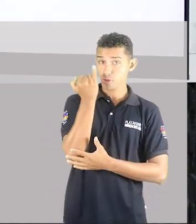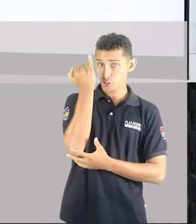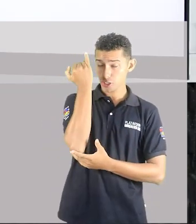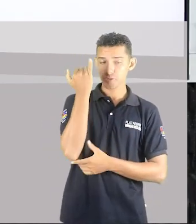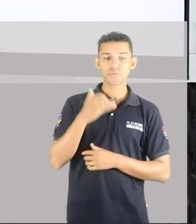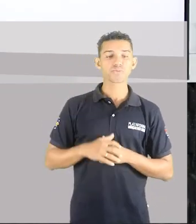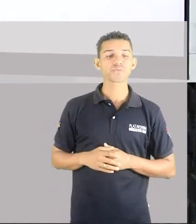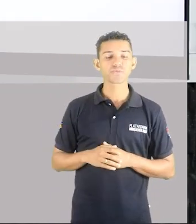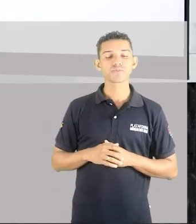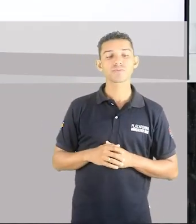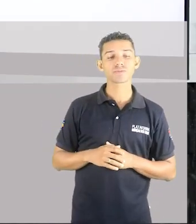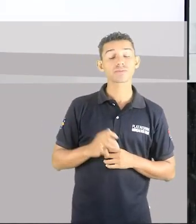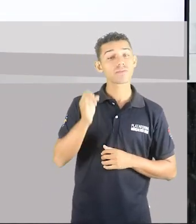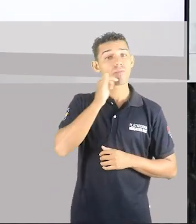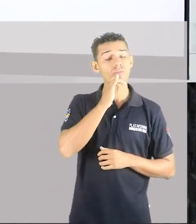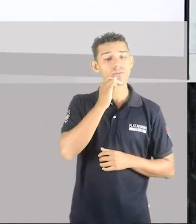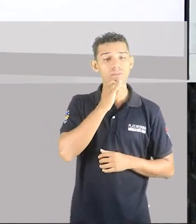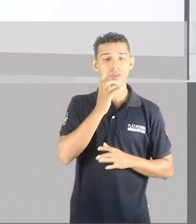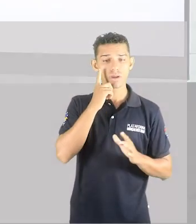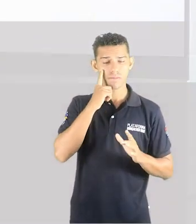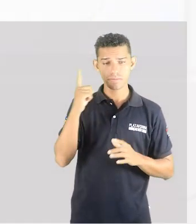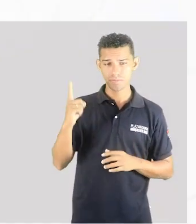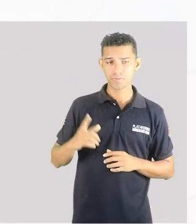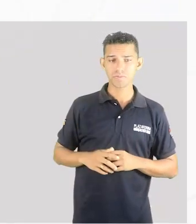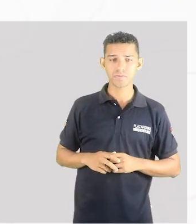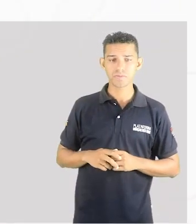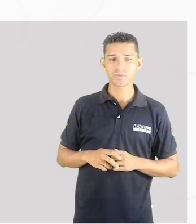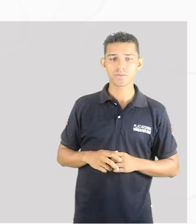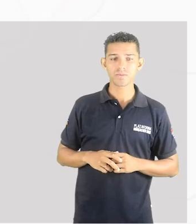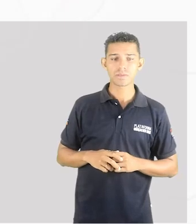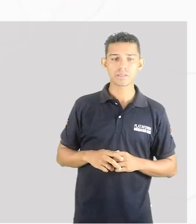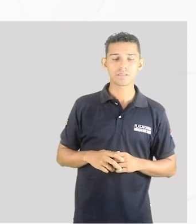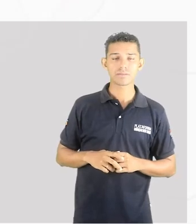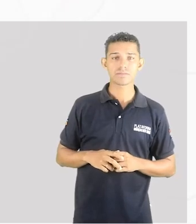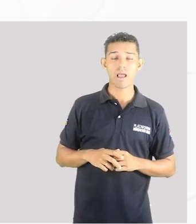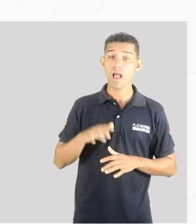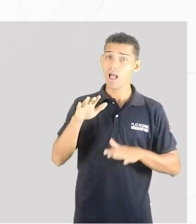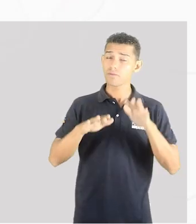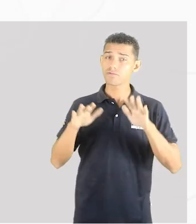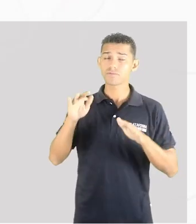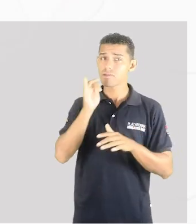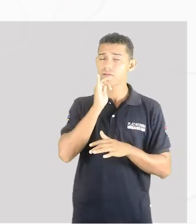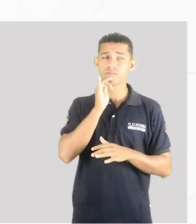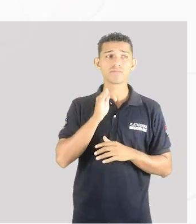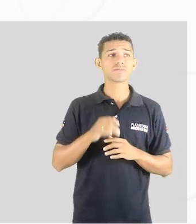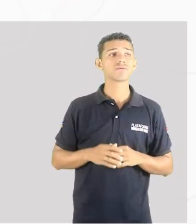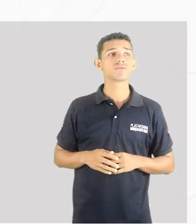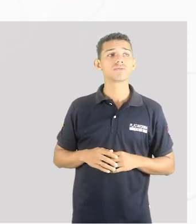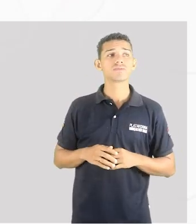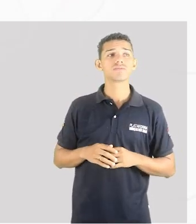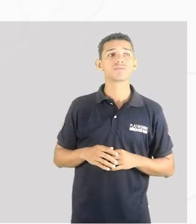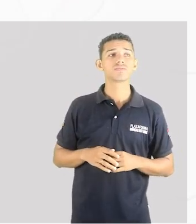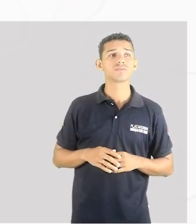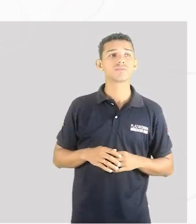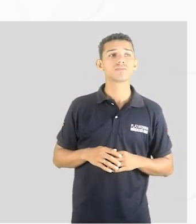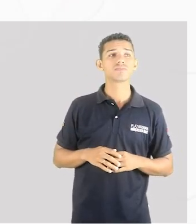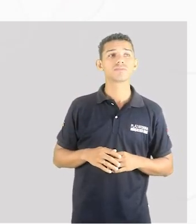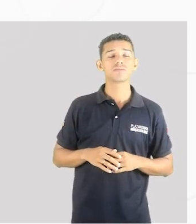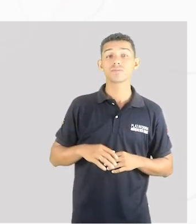importante. Então, por exemplo, ó, às vezes você chega e coloca, por exemplo, isso